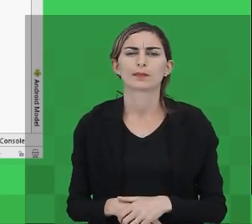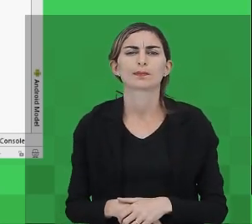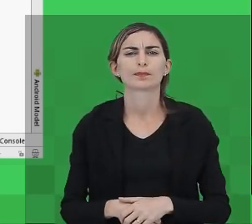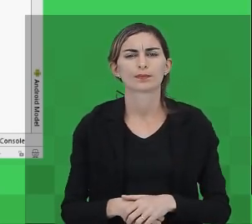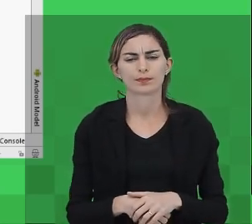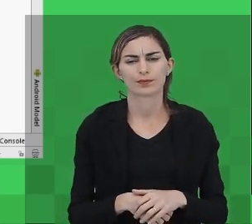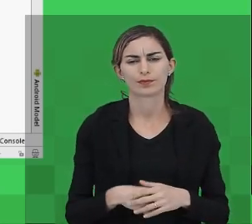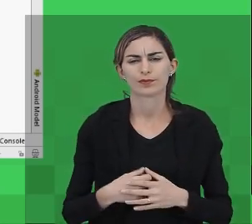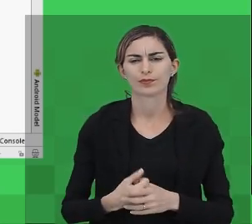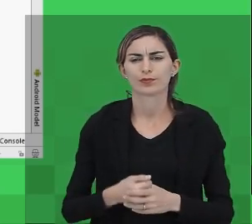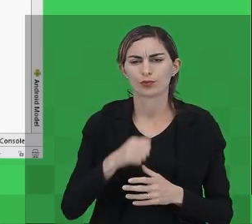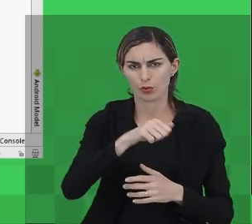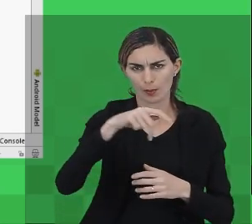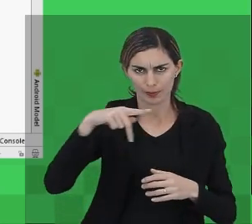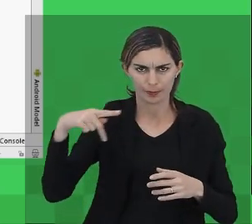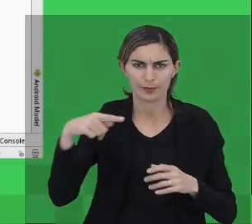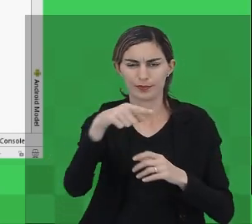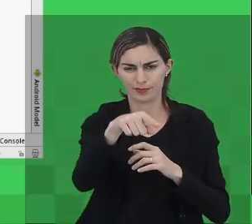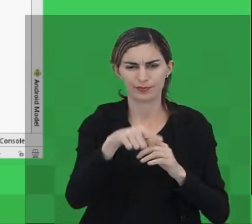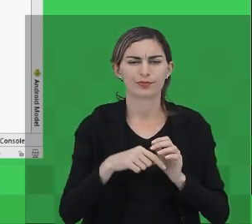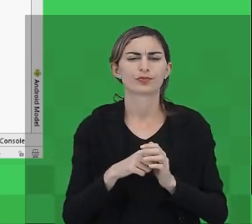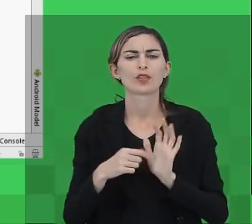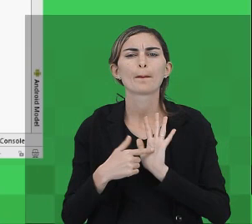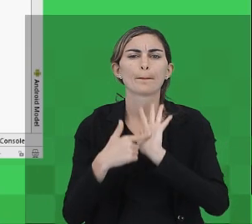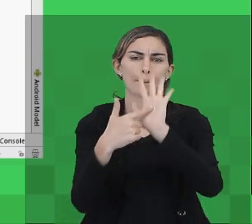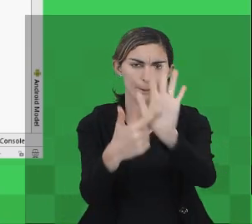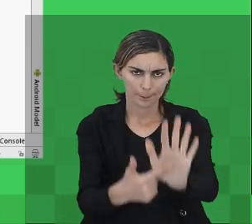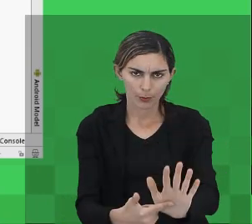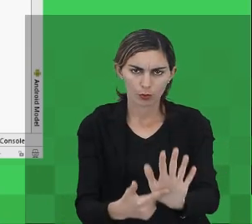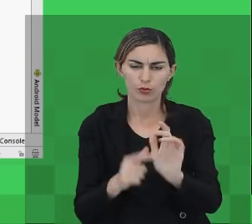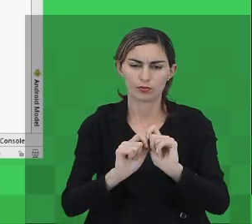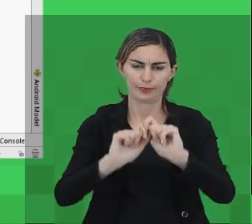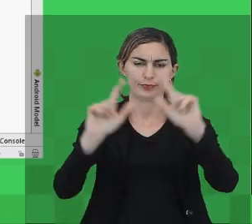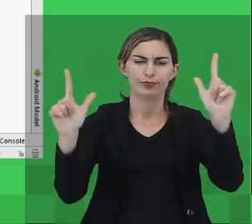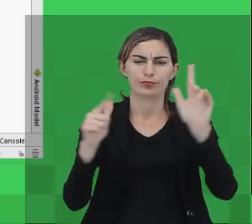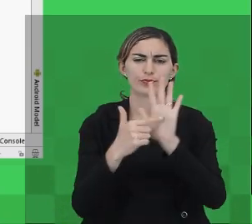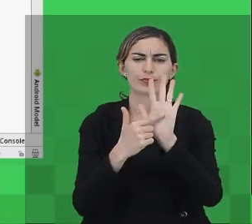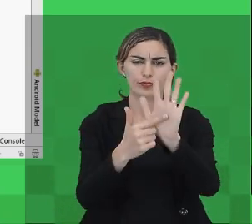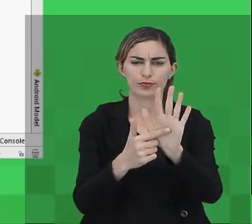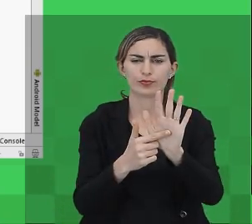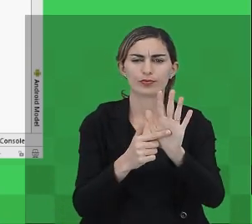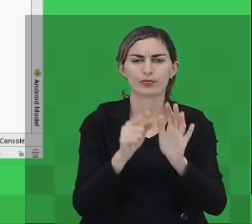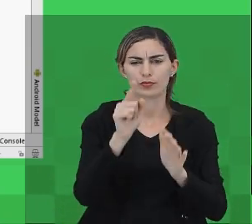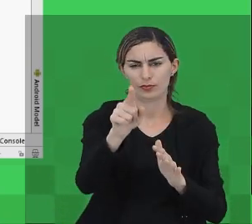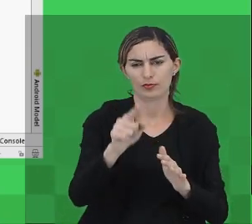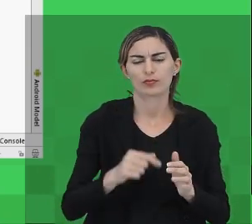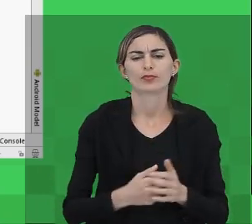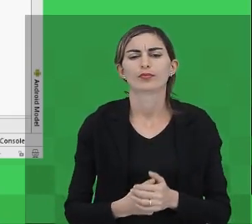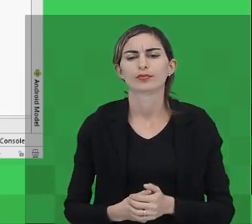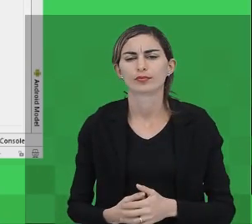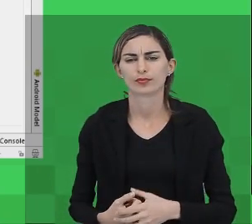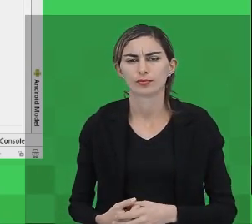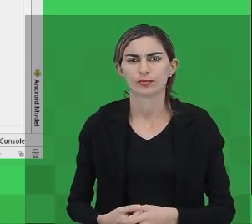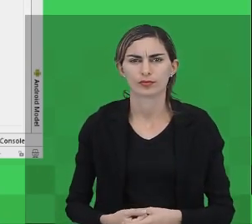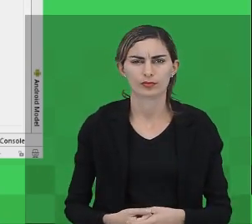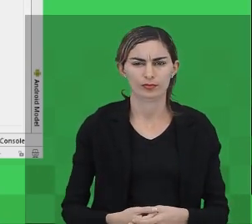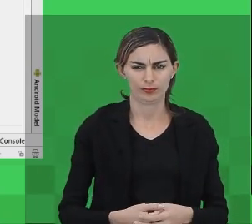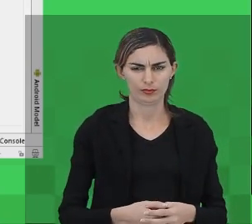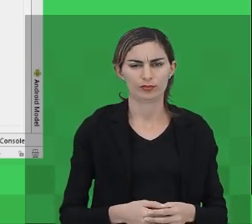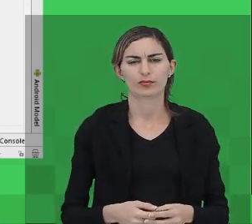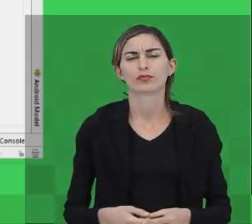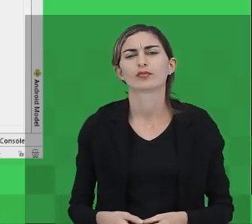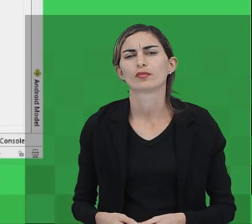é appname, certo? E ele vai ser exibido aqui, Alô